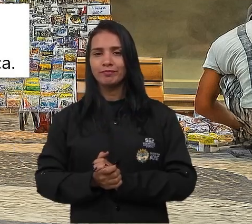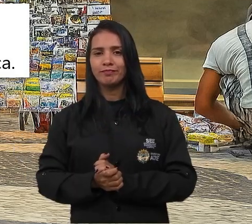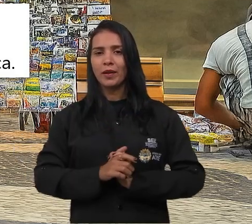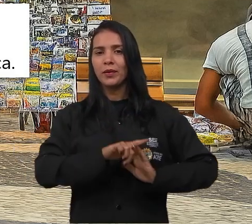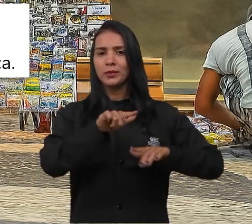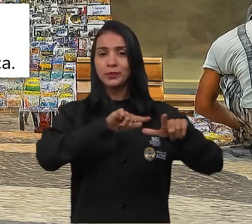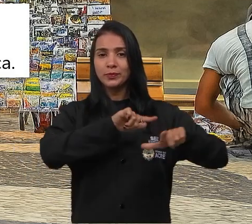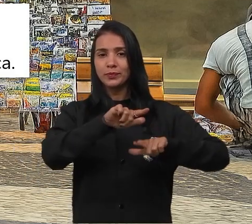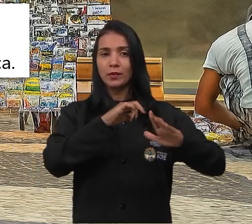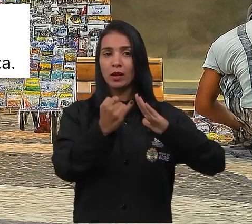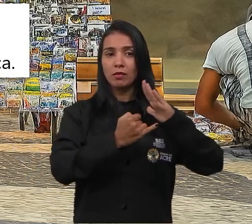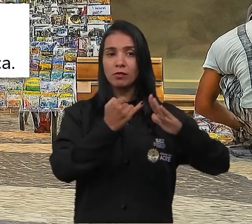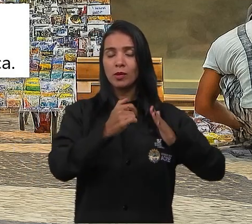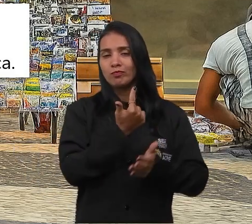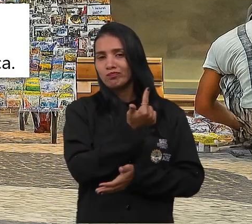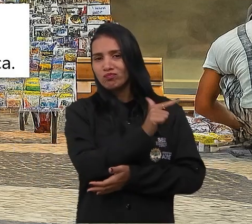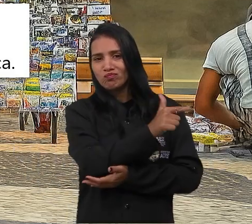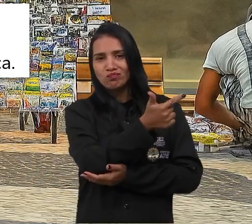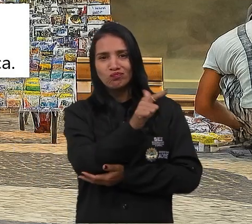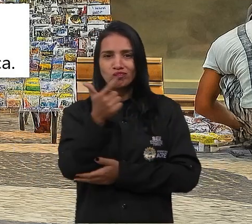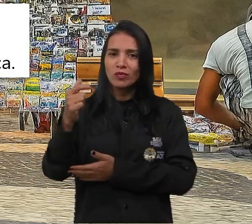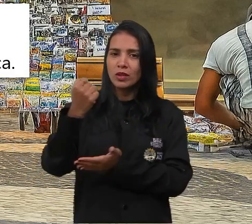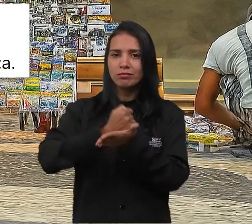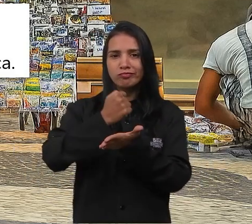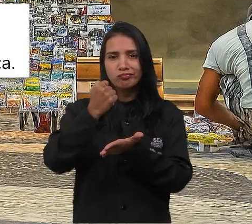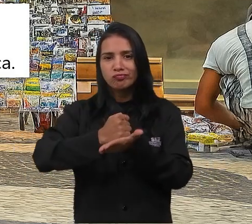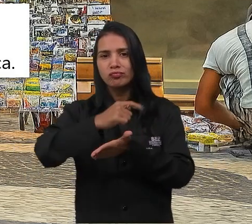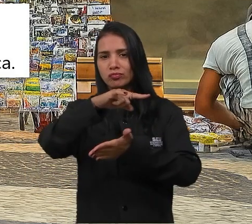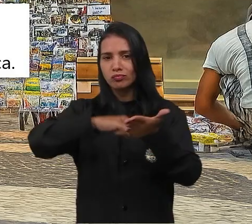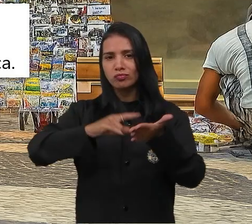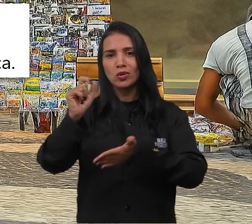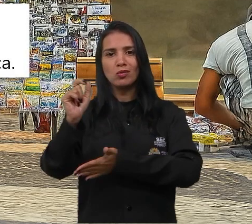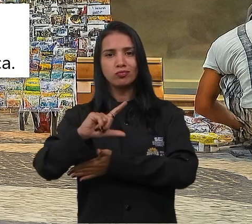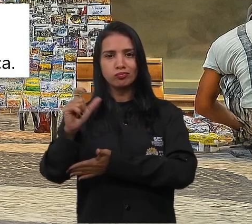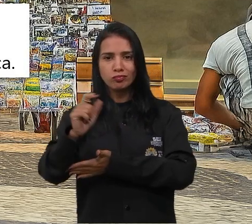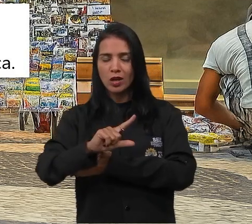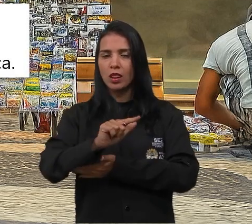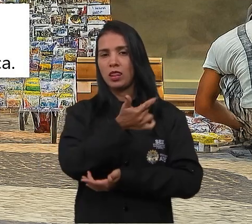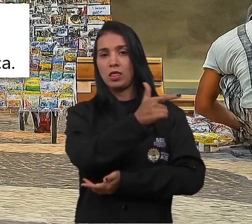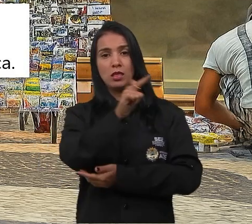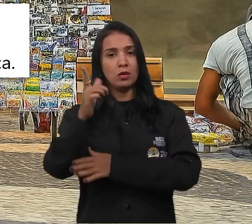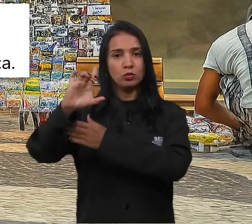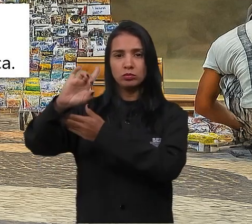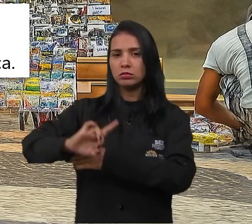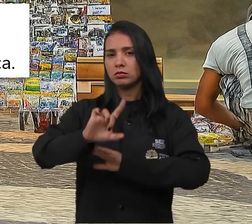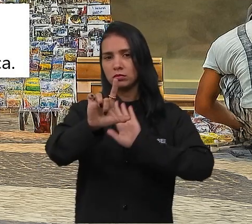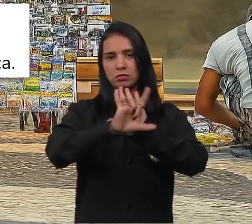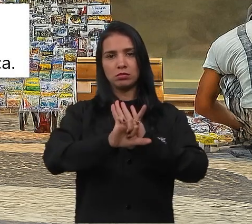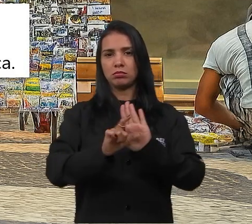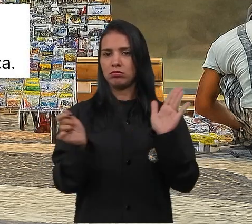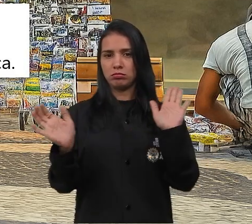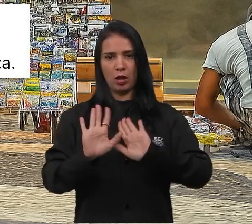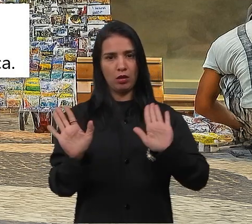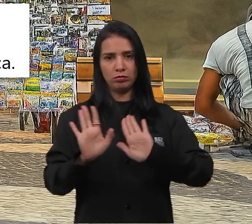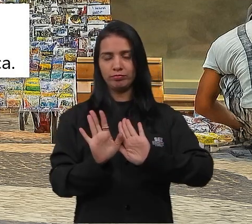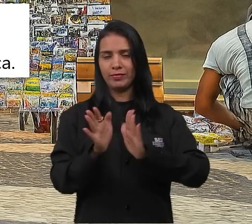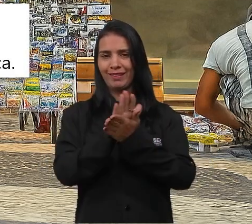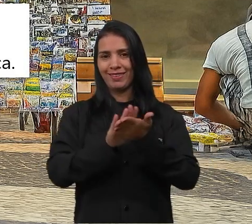informal não possui registro formal nem garantias legais.